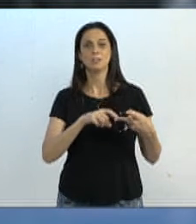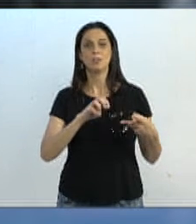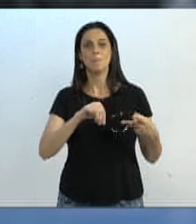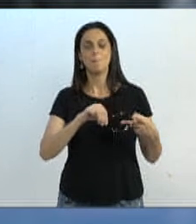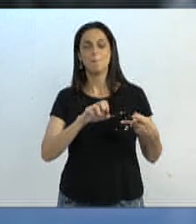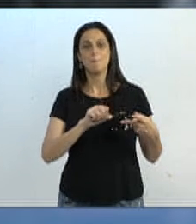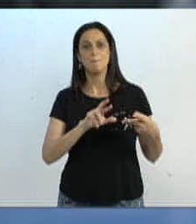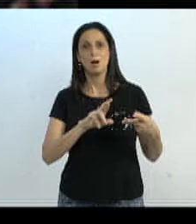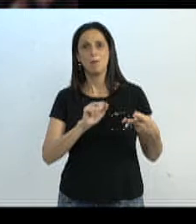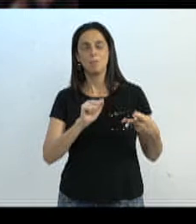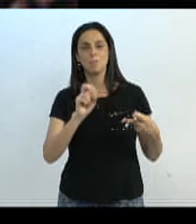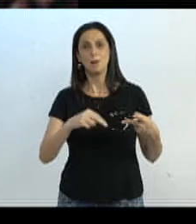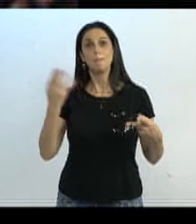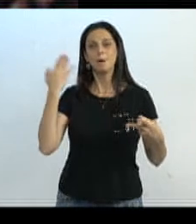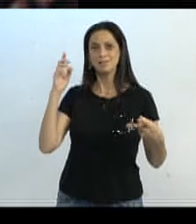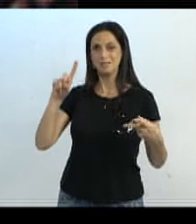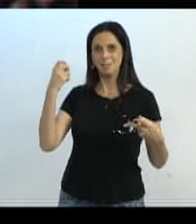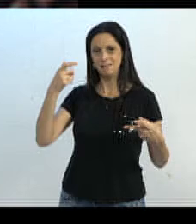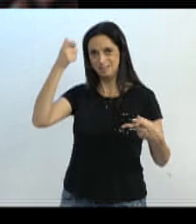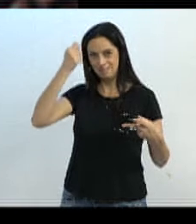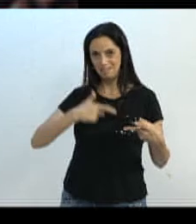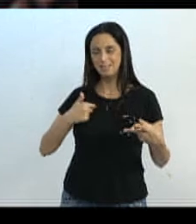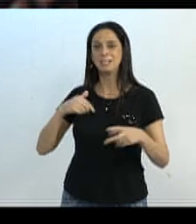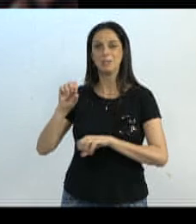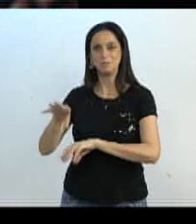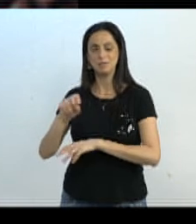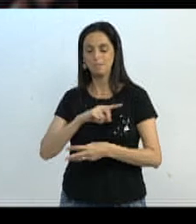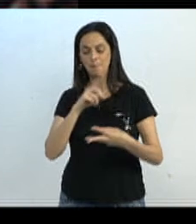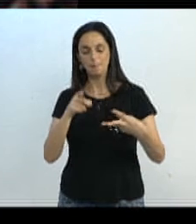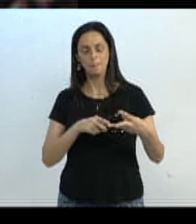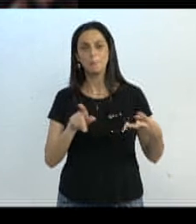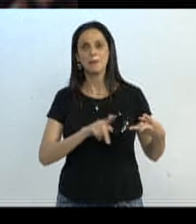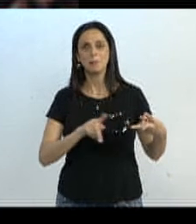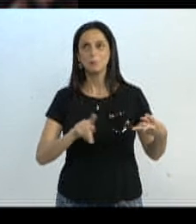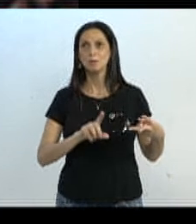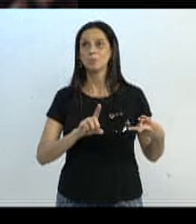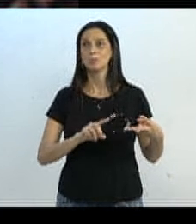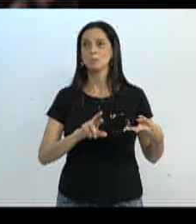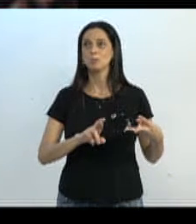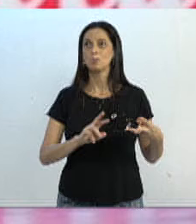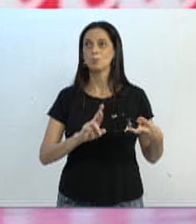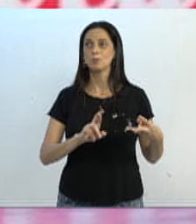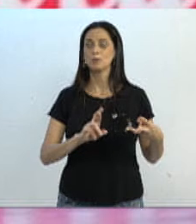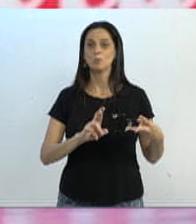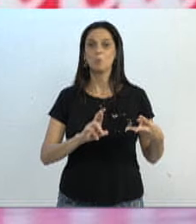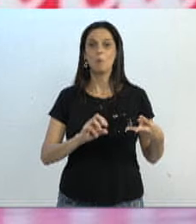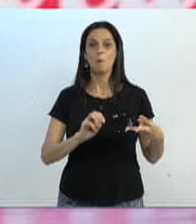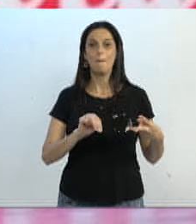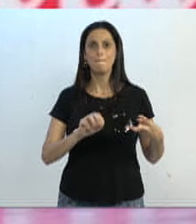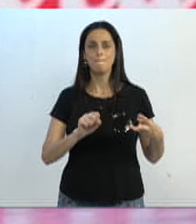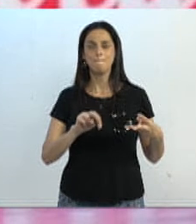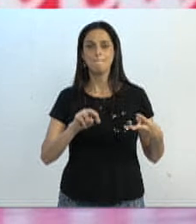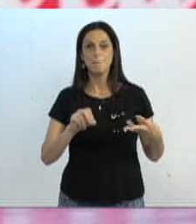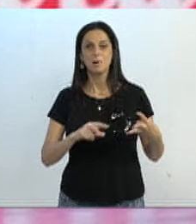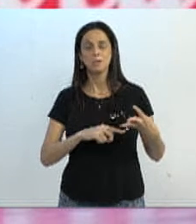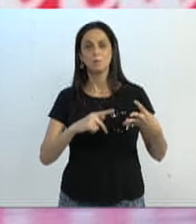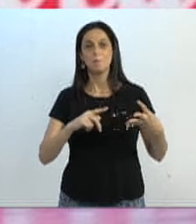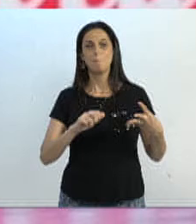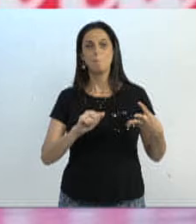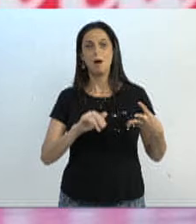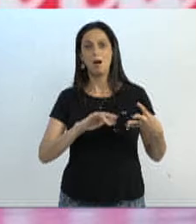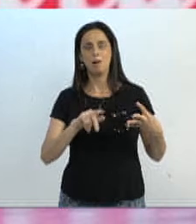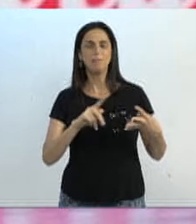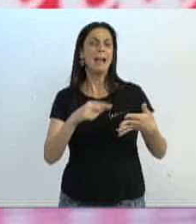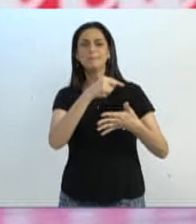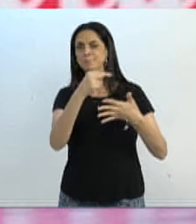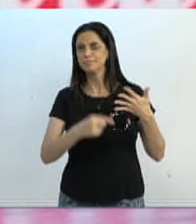Maurão que foi meu atleta, preparador físico, professor doutor João Romano, Paulinho Cardoso, Ferretti e